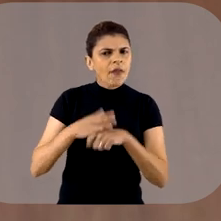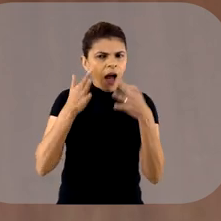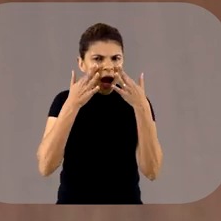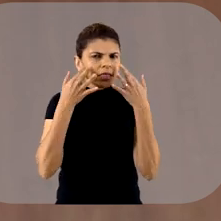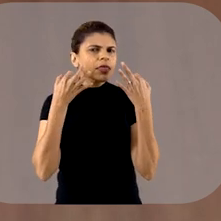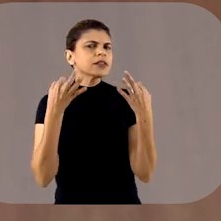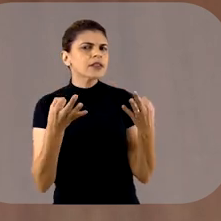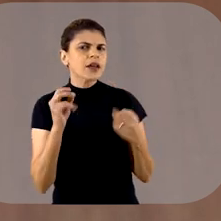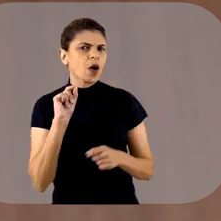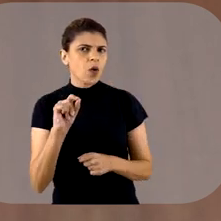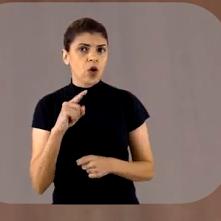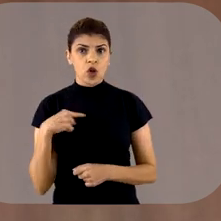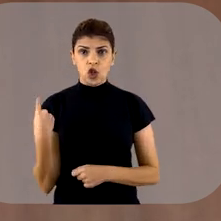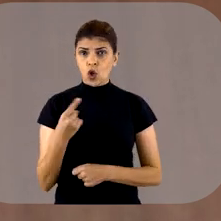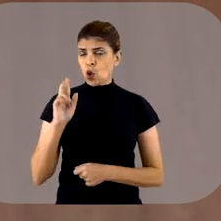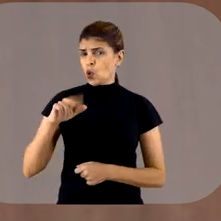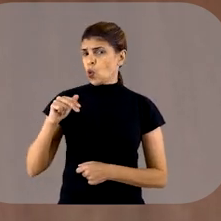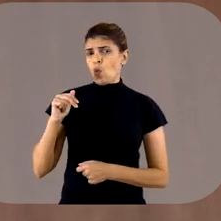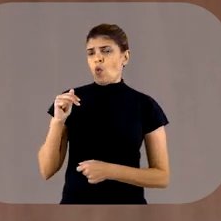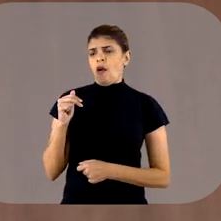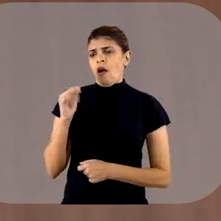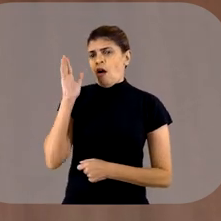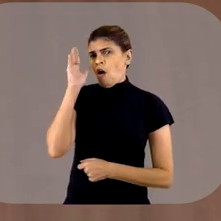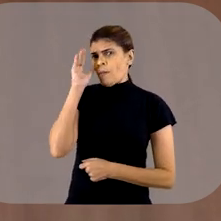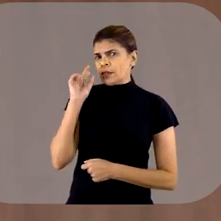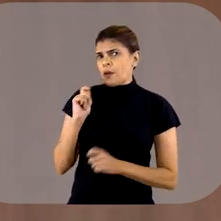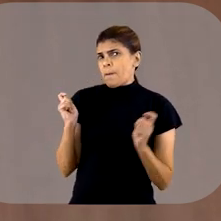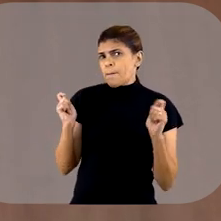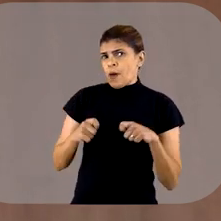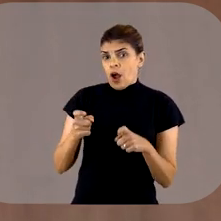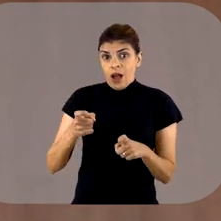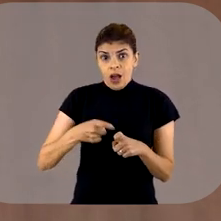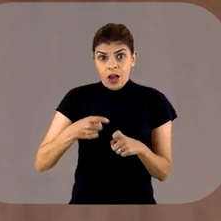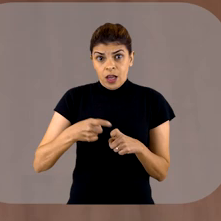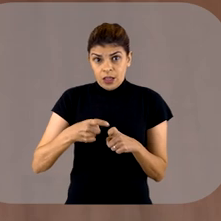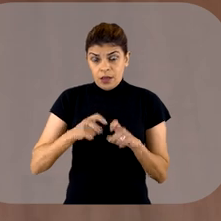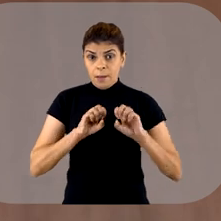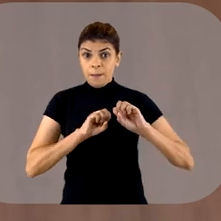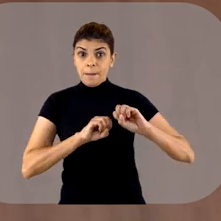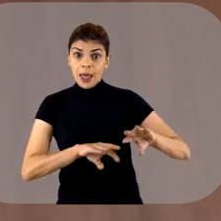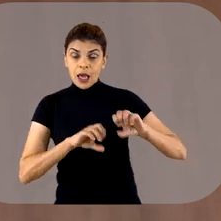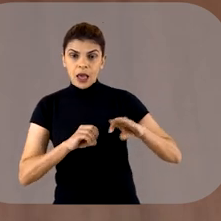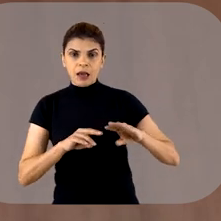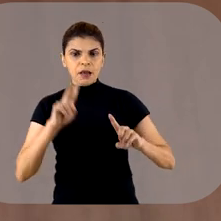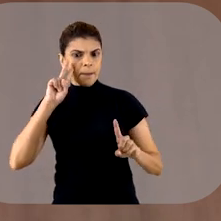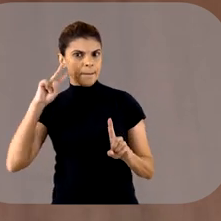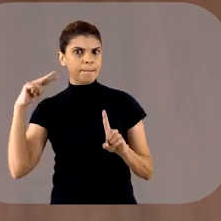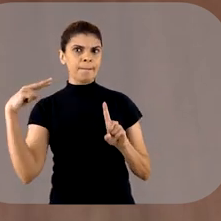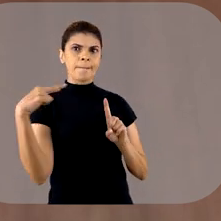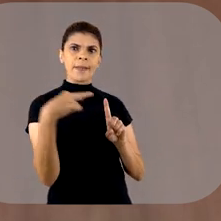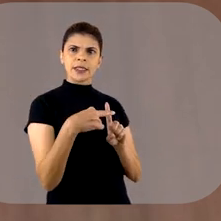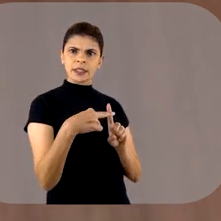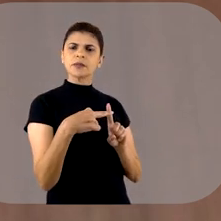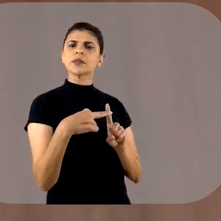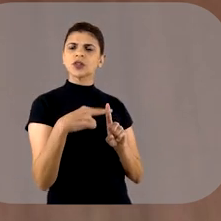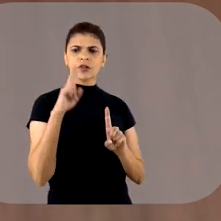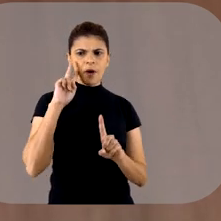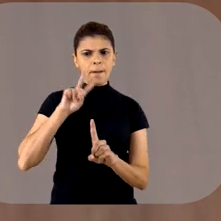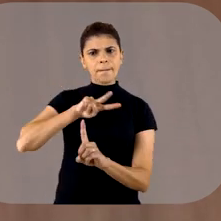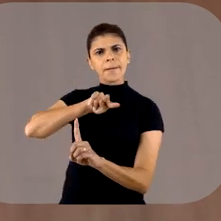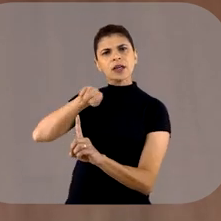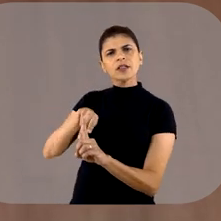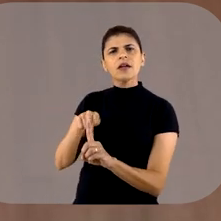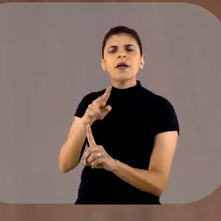fato de que a gente nunca pode observar a educação médica a partir de uma perspectiva intrínseca